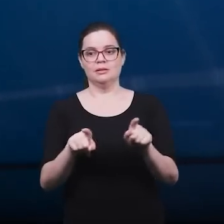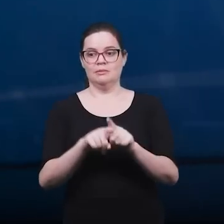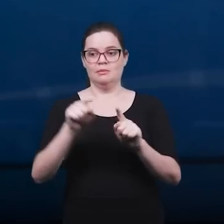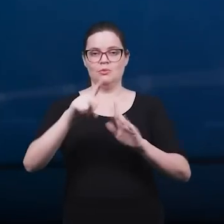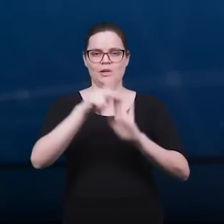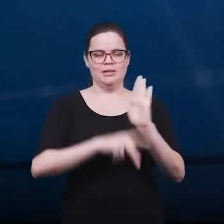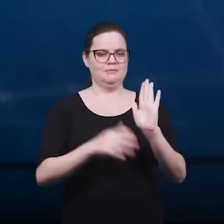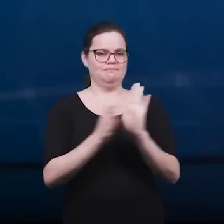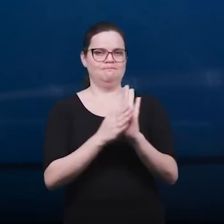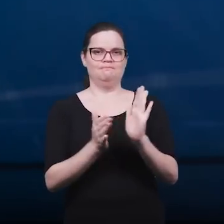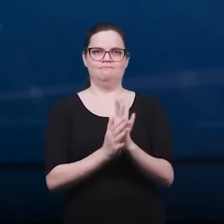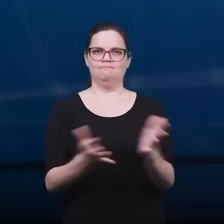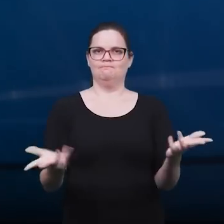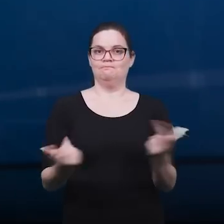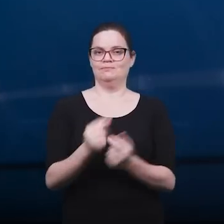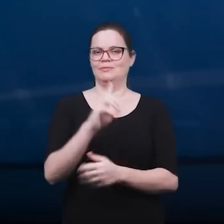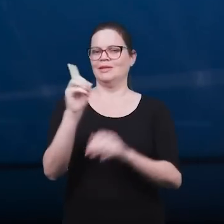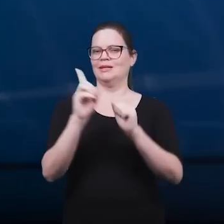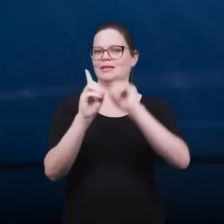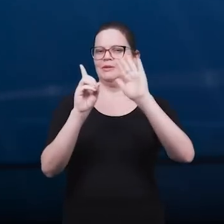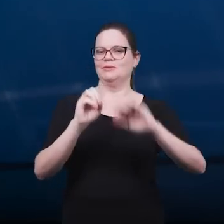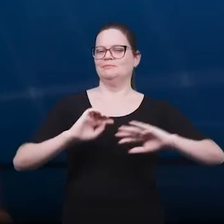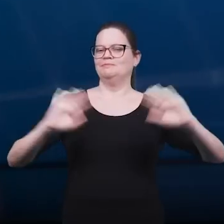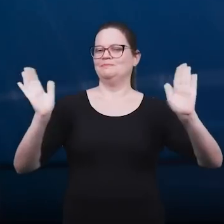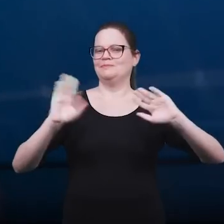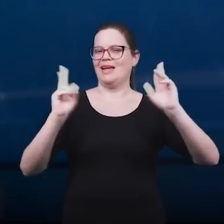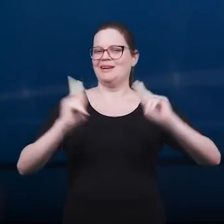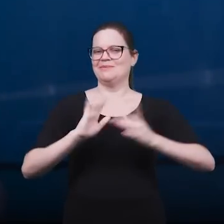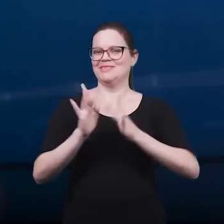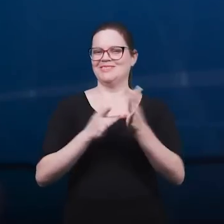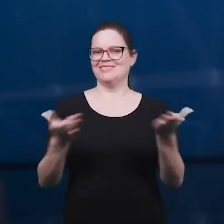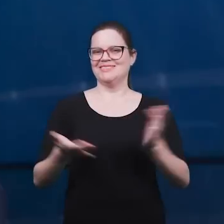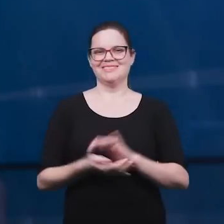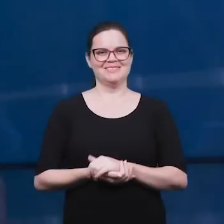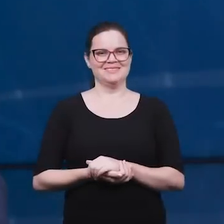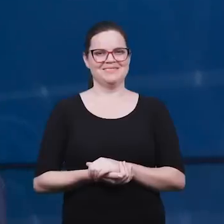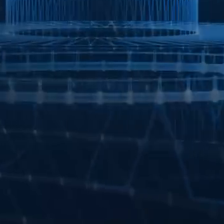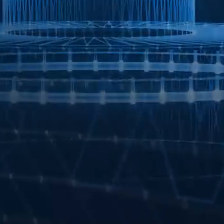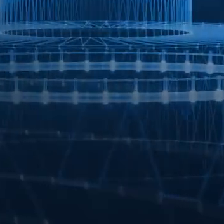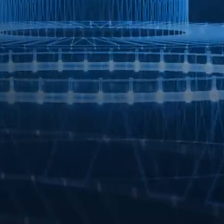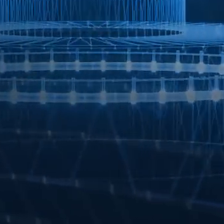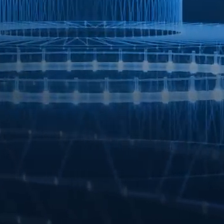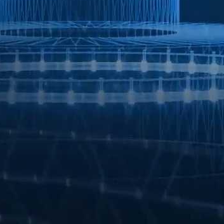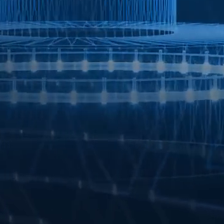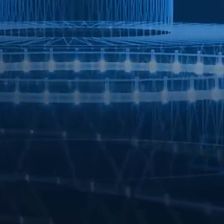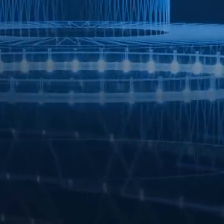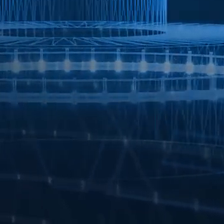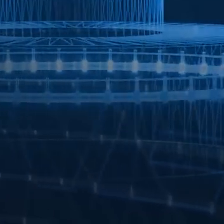por esse projeto maravilhoso e que Deus abençoe e a paz do Senhor Jesus.